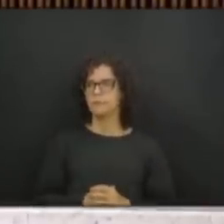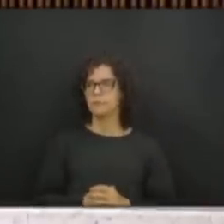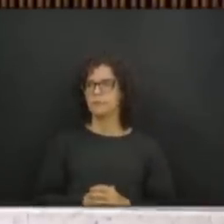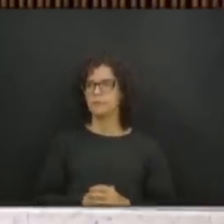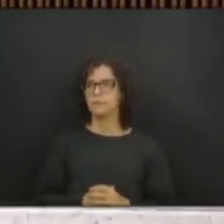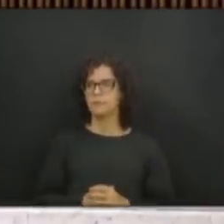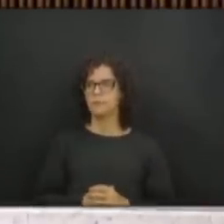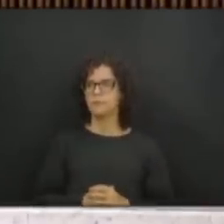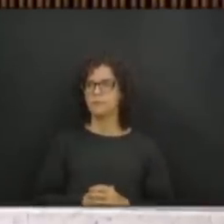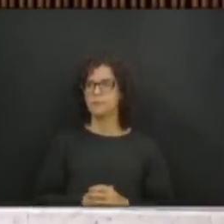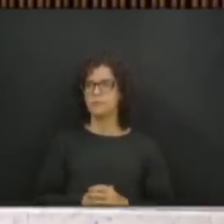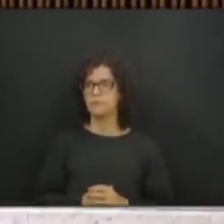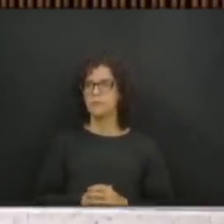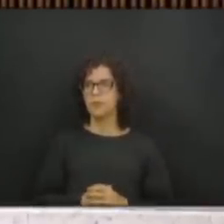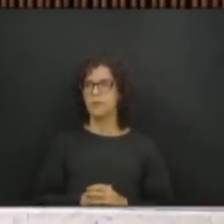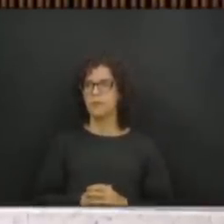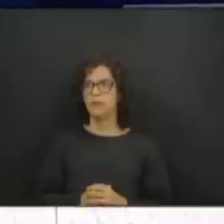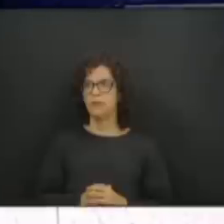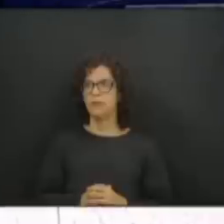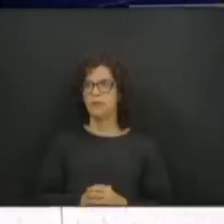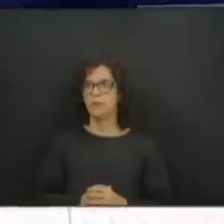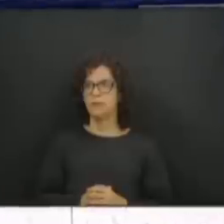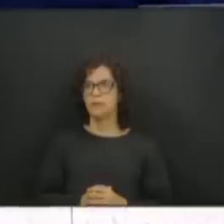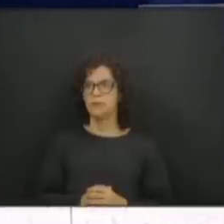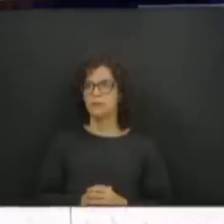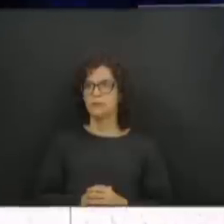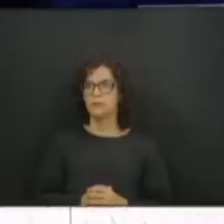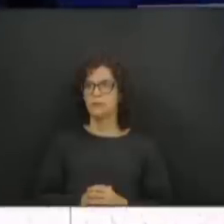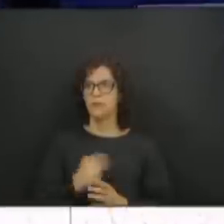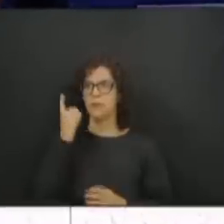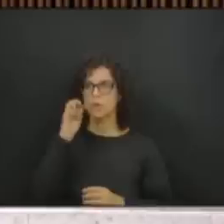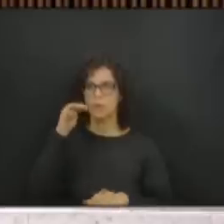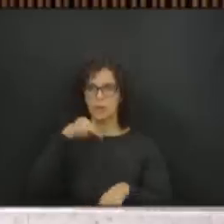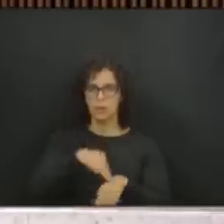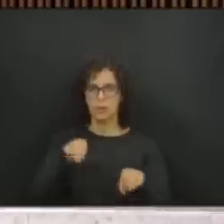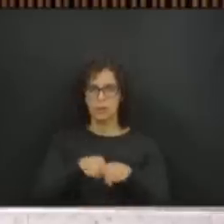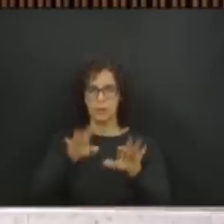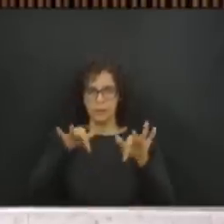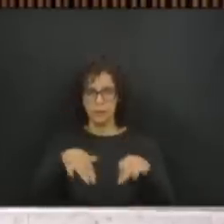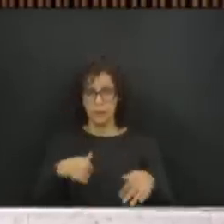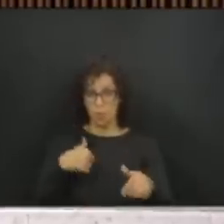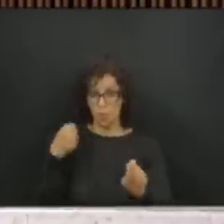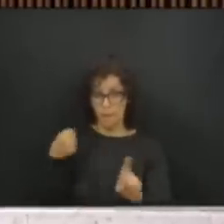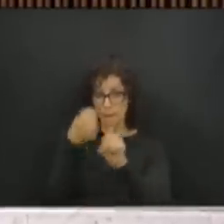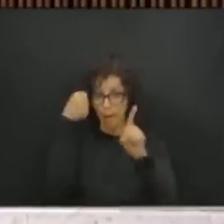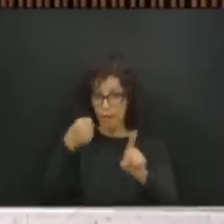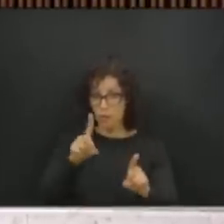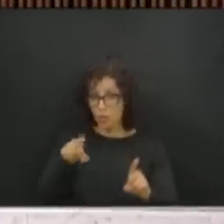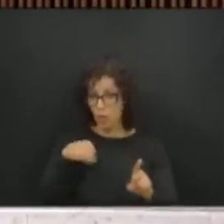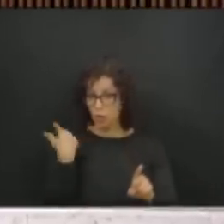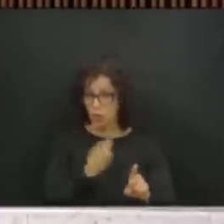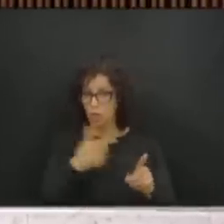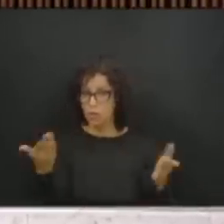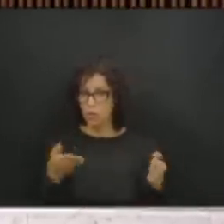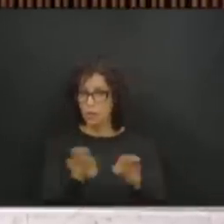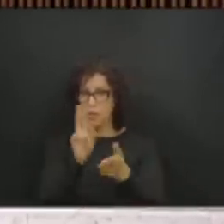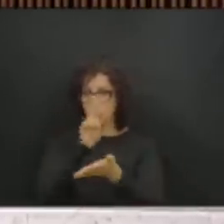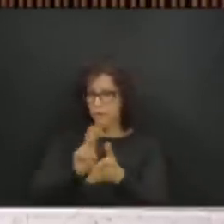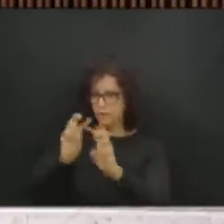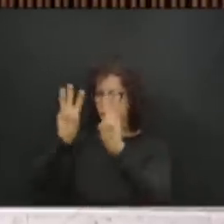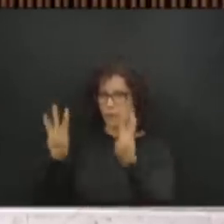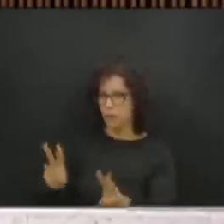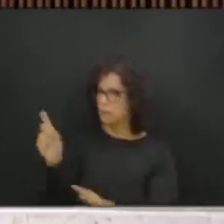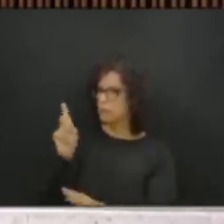E aí Olá pessoal Boy partilhar apenas e já seria muito as